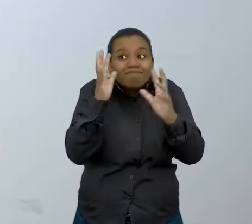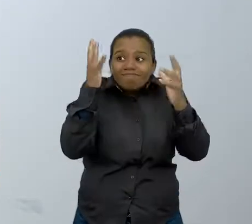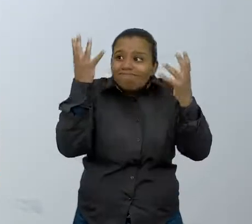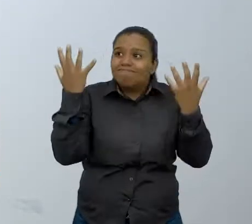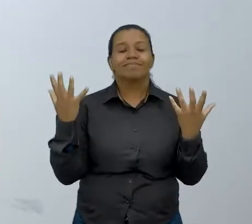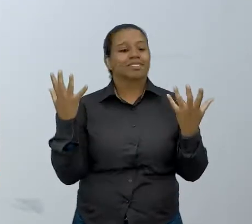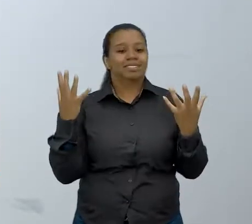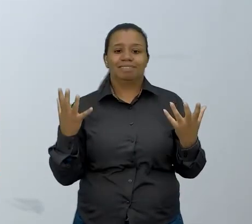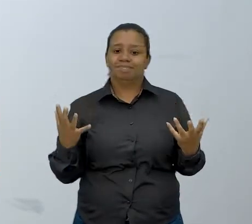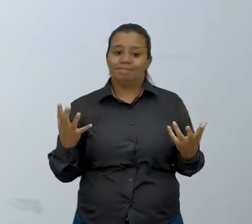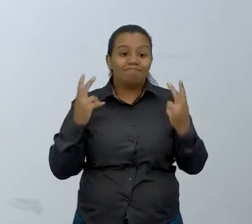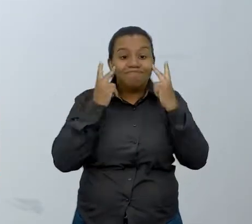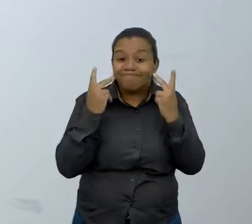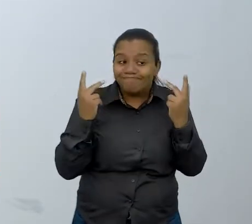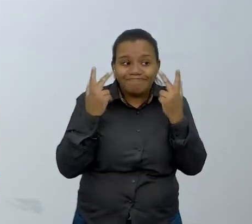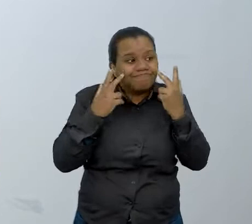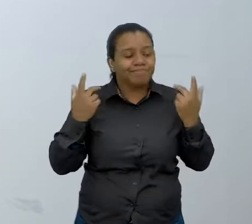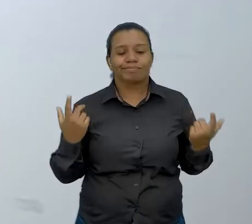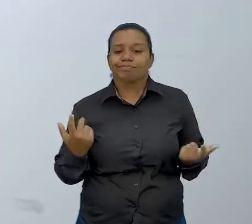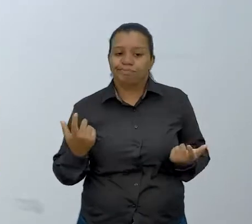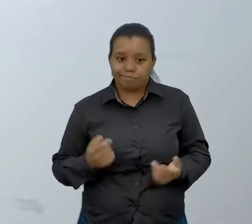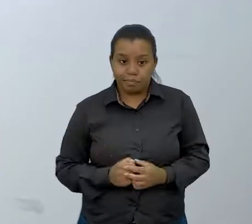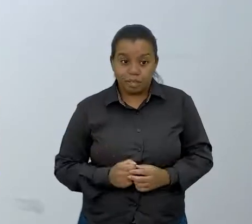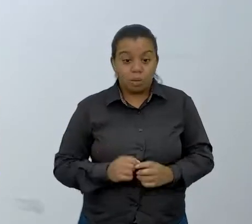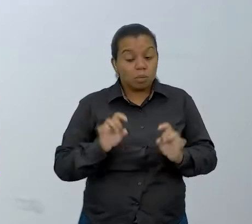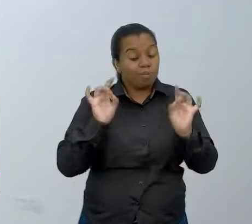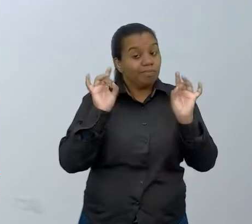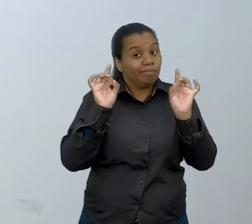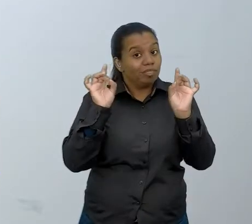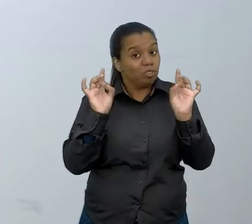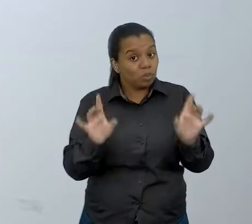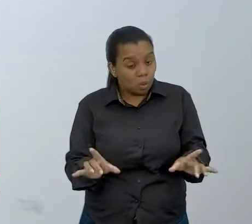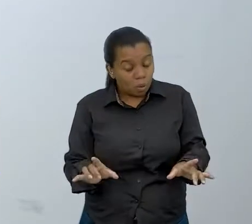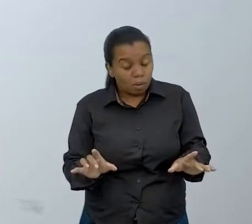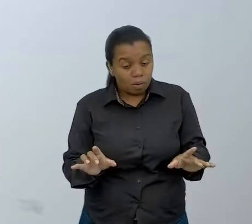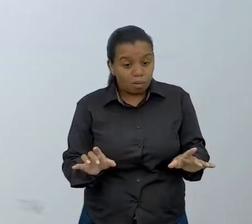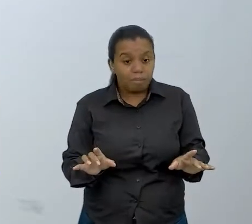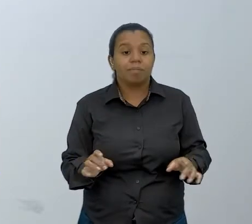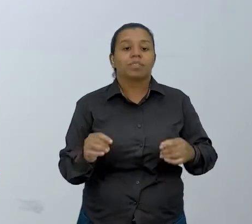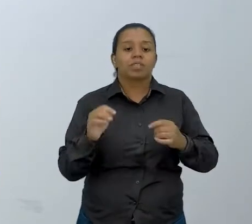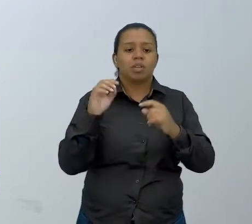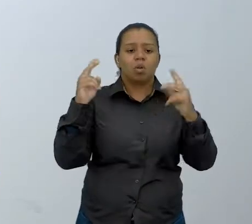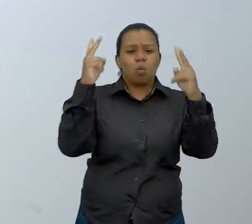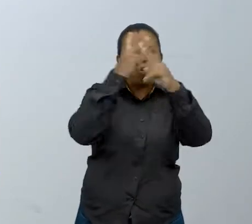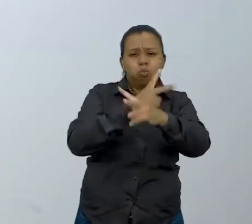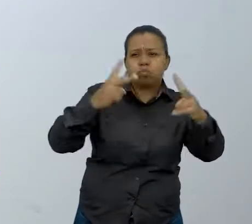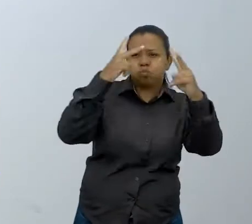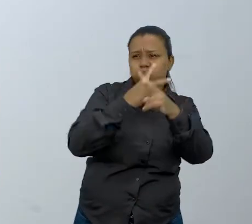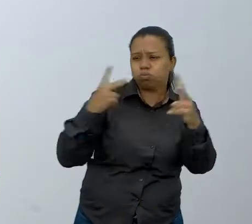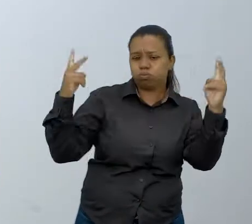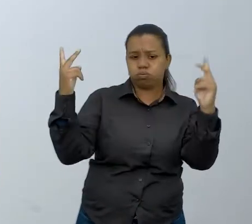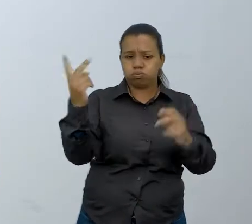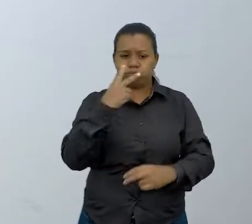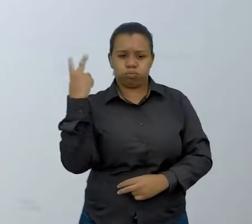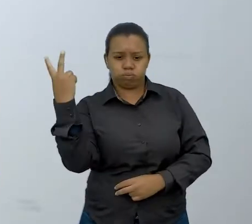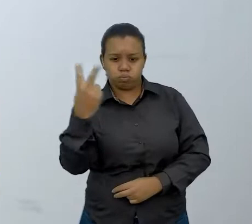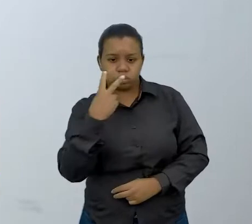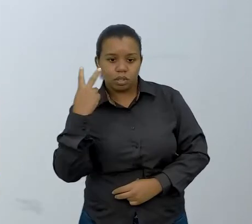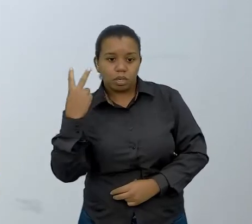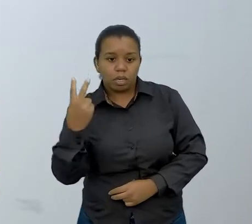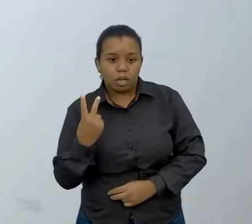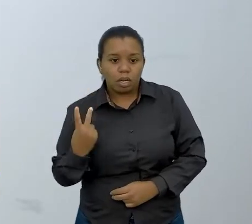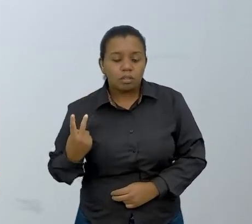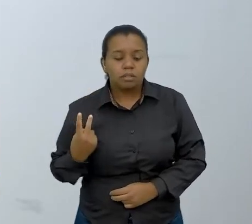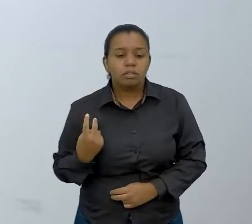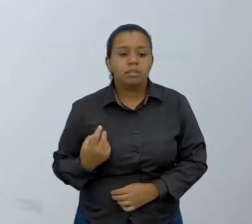da natureza. Só que quando você vê, por exemplo, um tufão... Eu vou dar duas situações